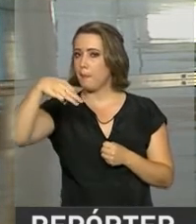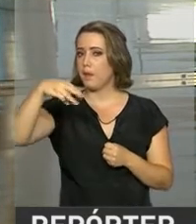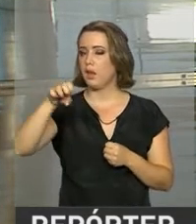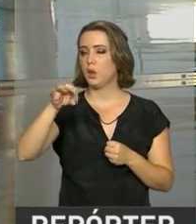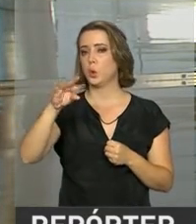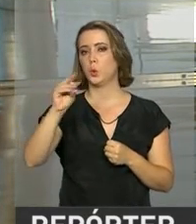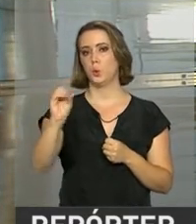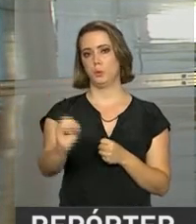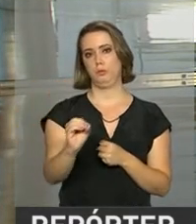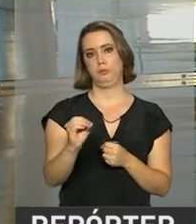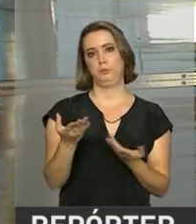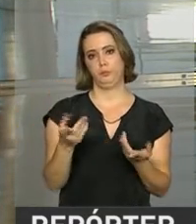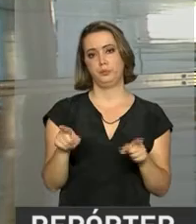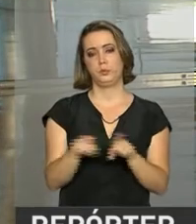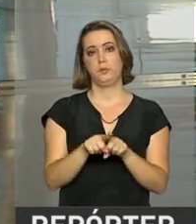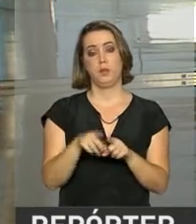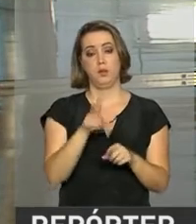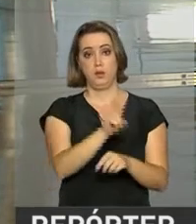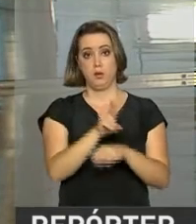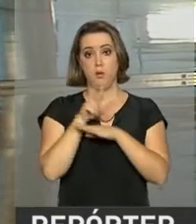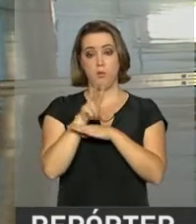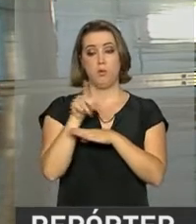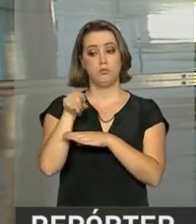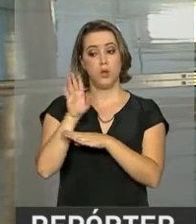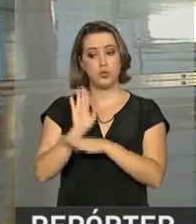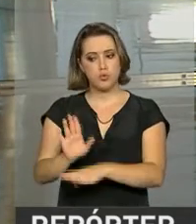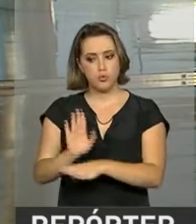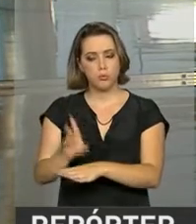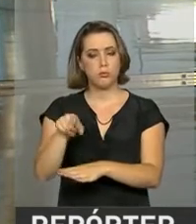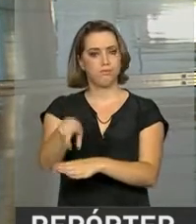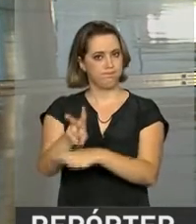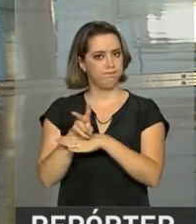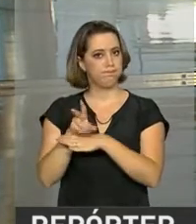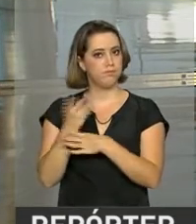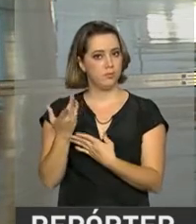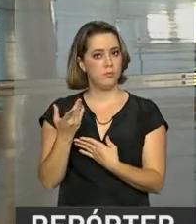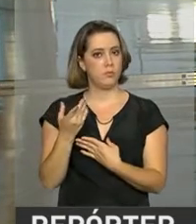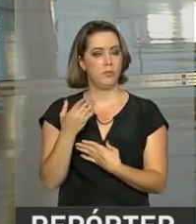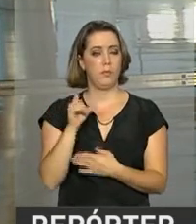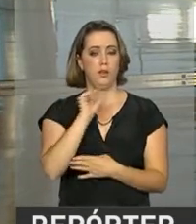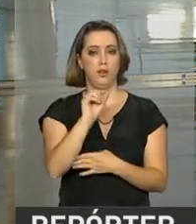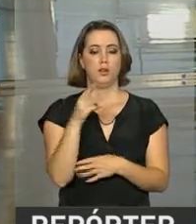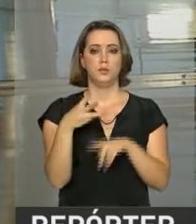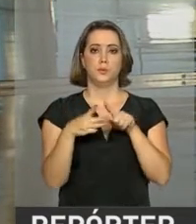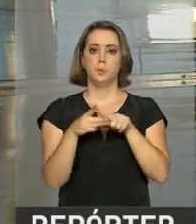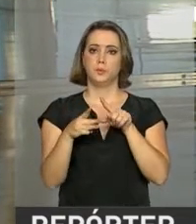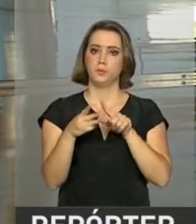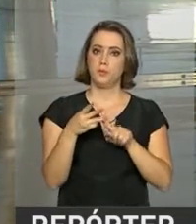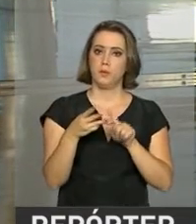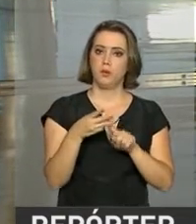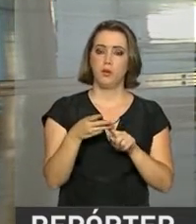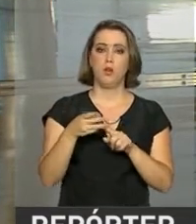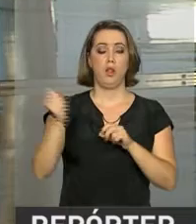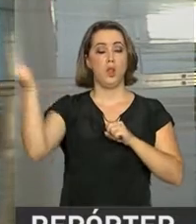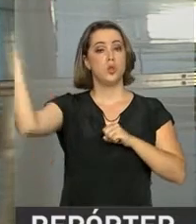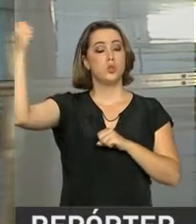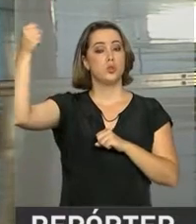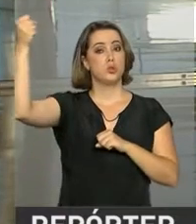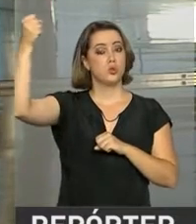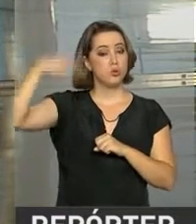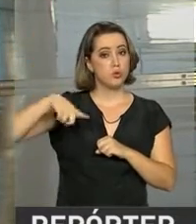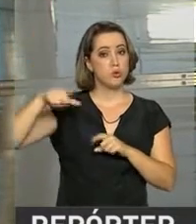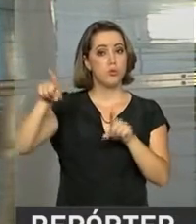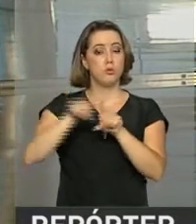essas empresas nesses projectos outras duas áreas de interesse do bnds são as áreas de iluminação pública e